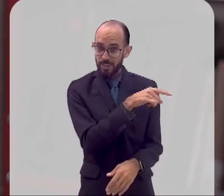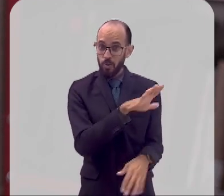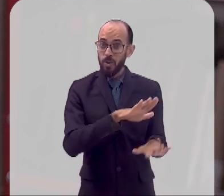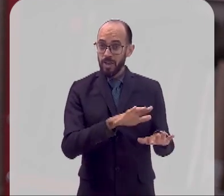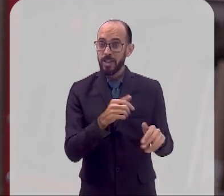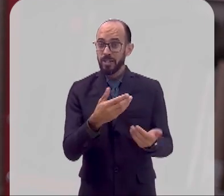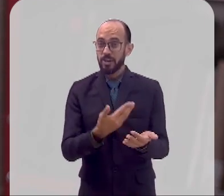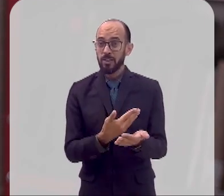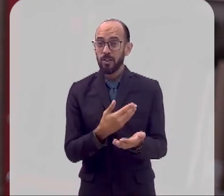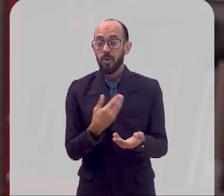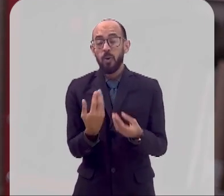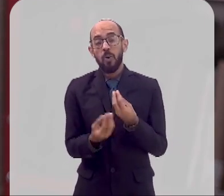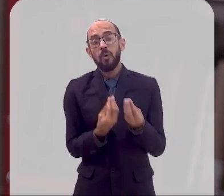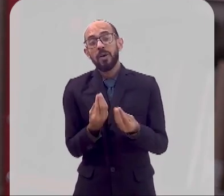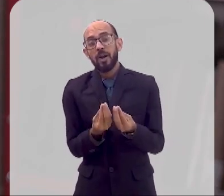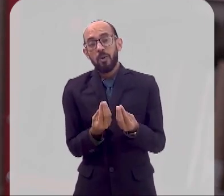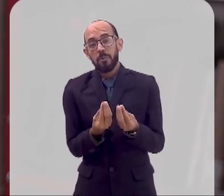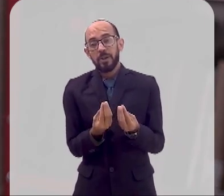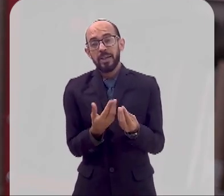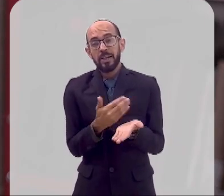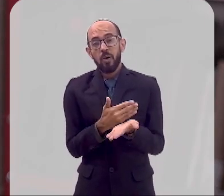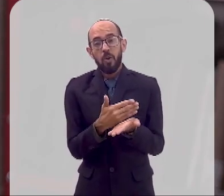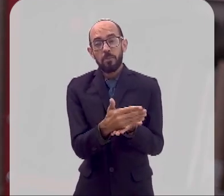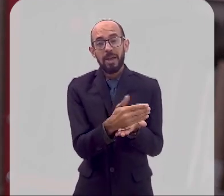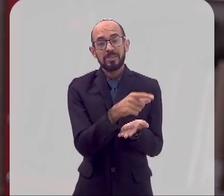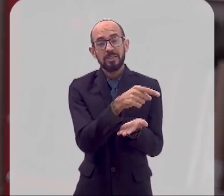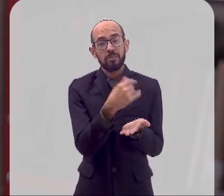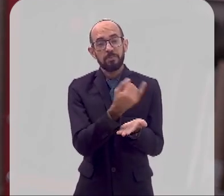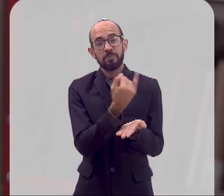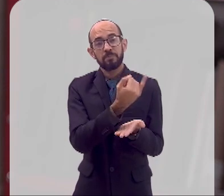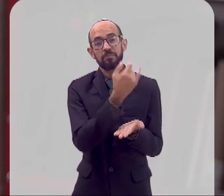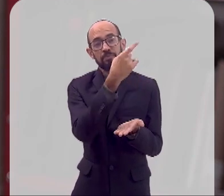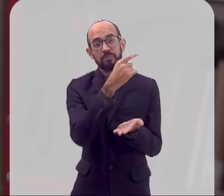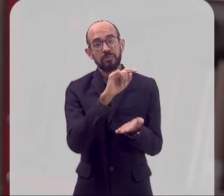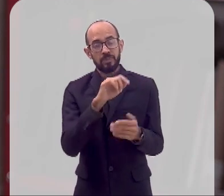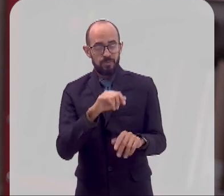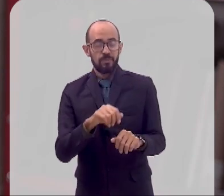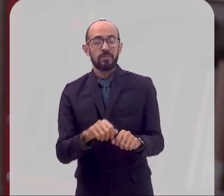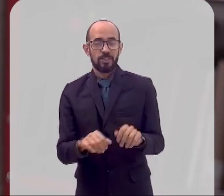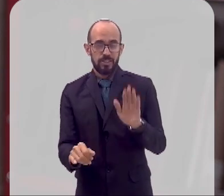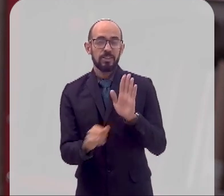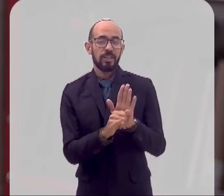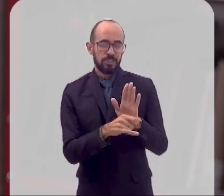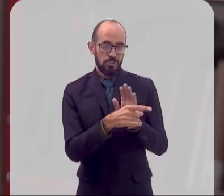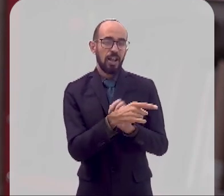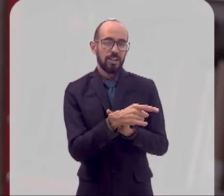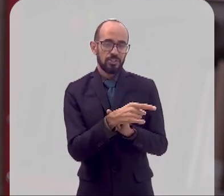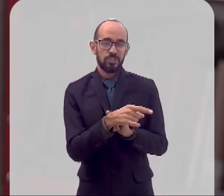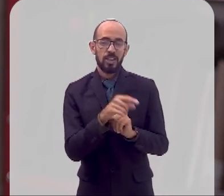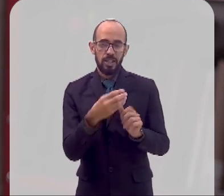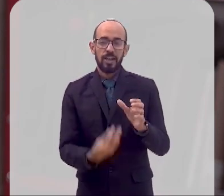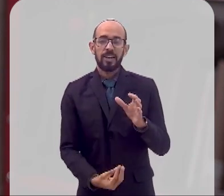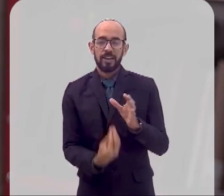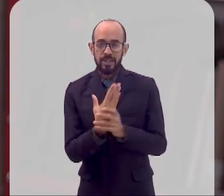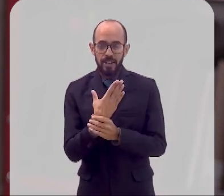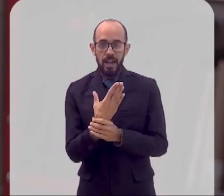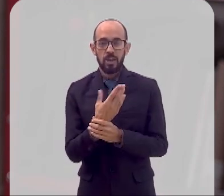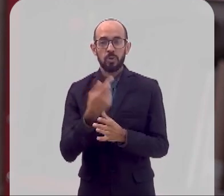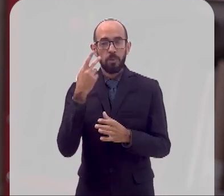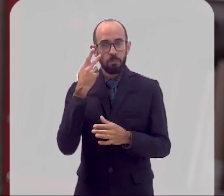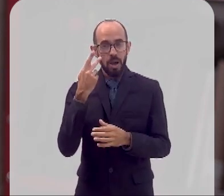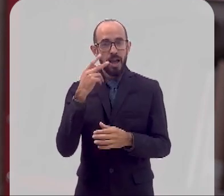começam já com uma imponência, com uma questão bastante importante e relevante para a cidade. Eles são efetivamente criados